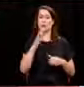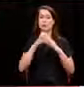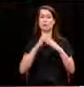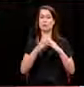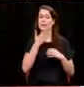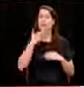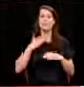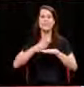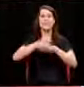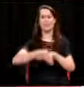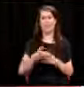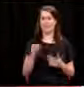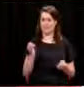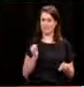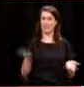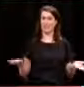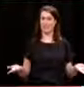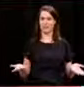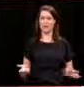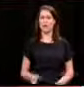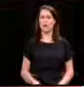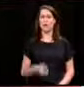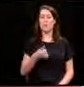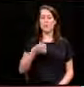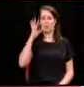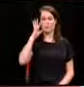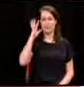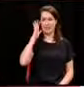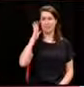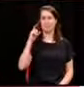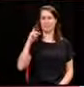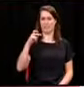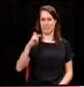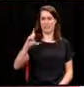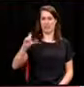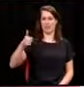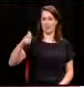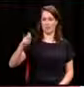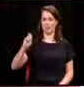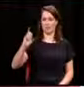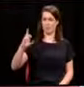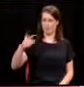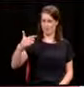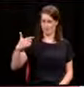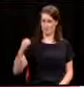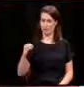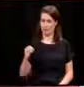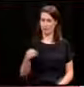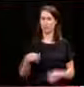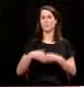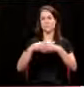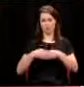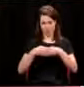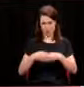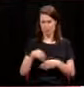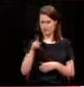Muito boa tarde, Alberto. Boa tarde, Ricardo. Cumprimentos para si e com os seus convidados. Epá,